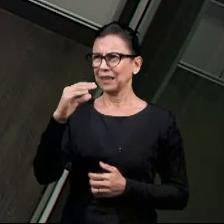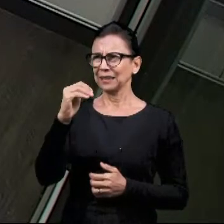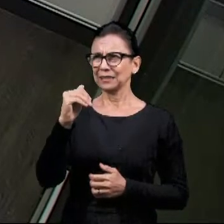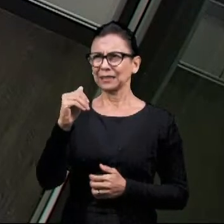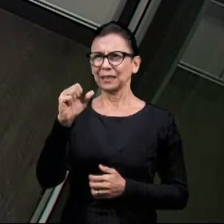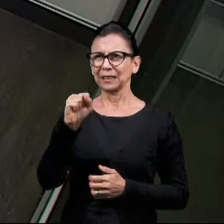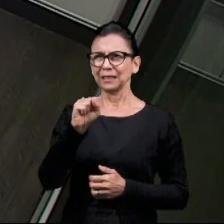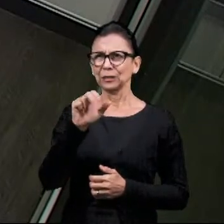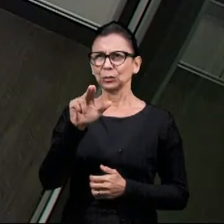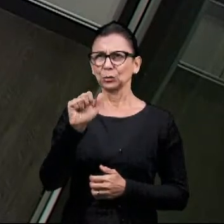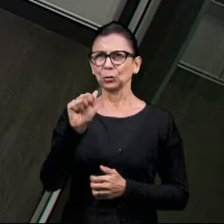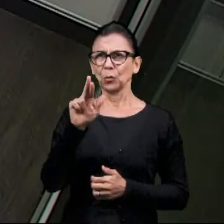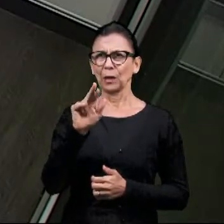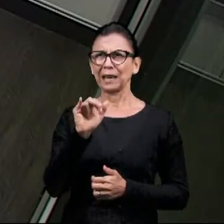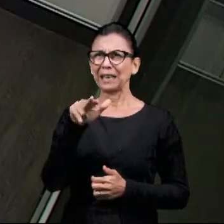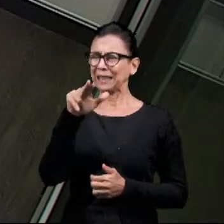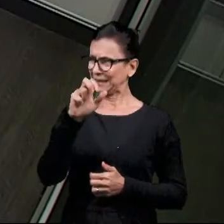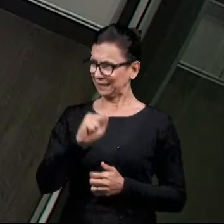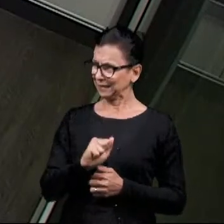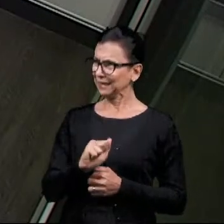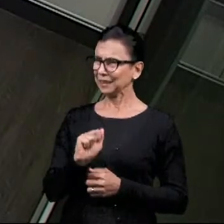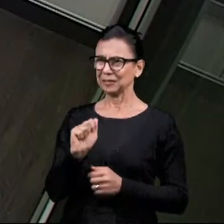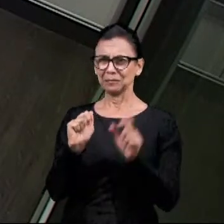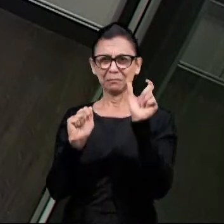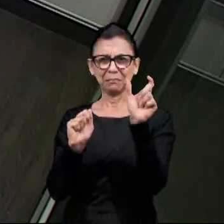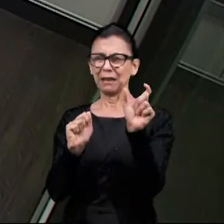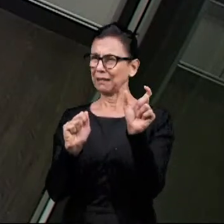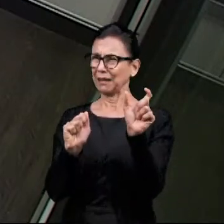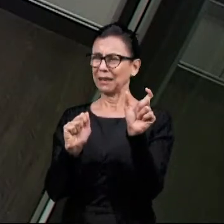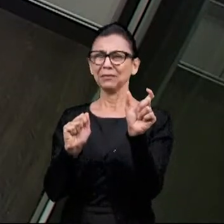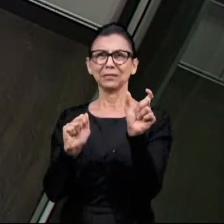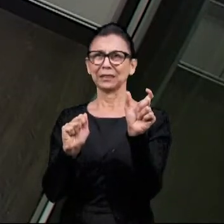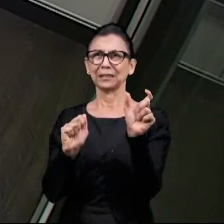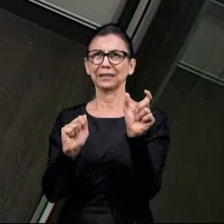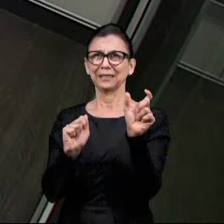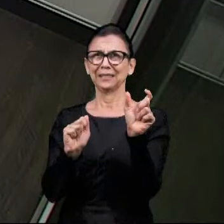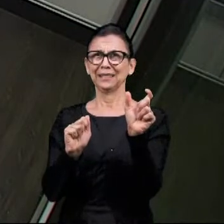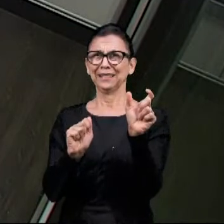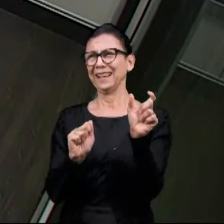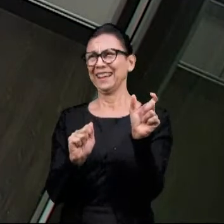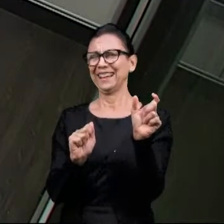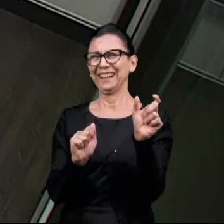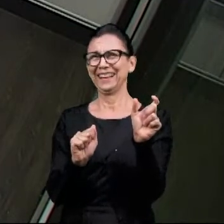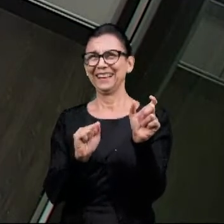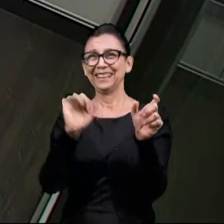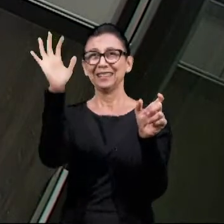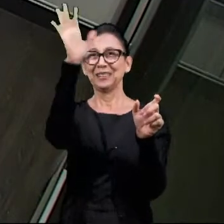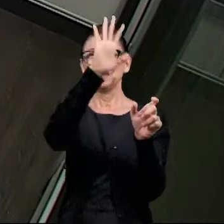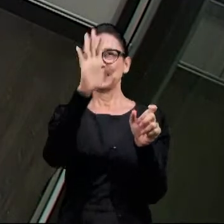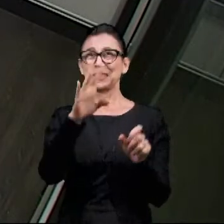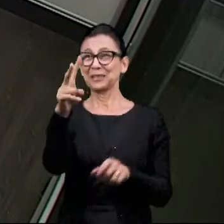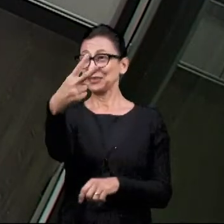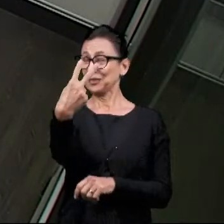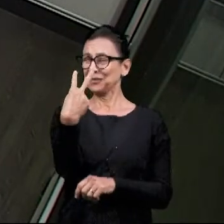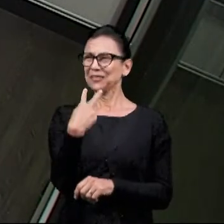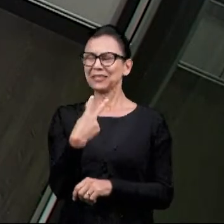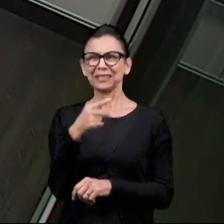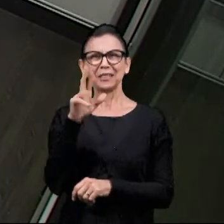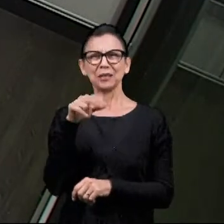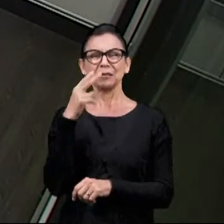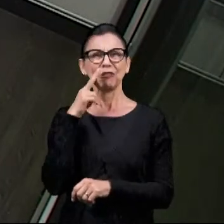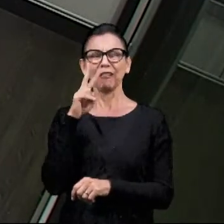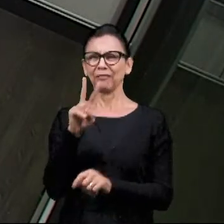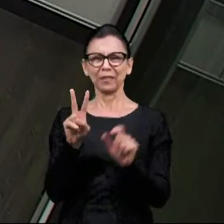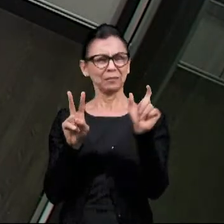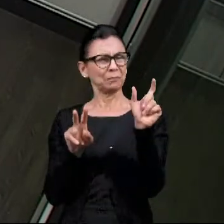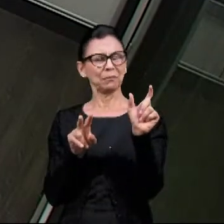Árvore. Tá certo. Mais árvore, né? Nós estamos falando pro Brasil inteiro, né? Às vezes tem irmãos que não conhecem. São